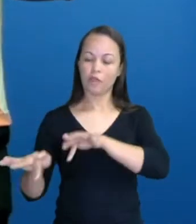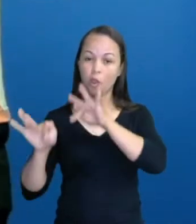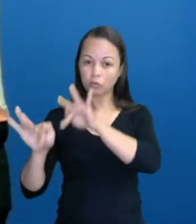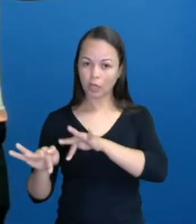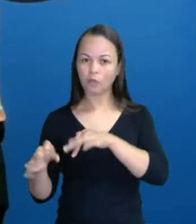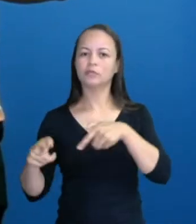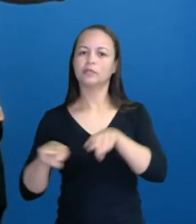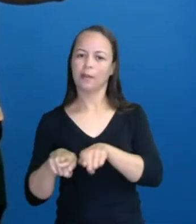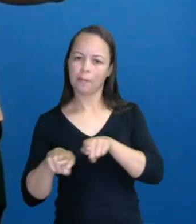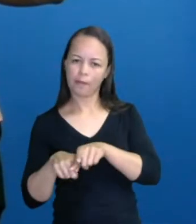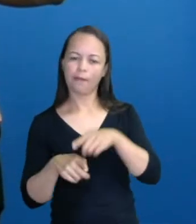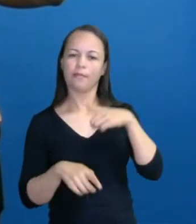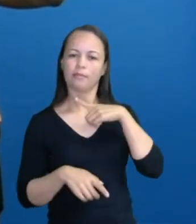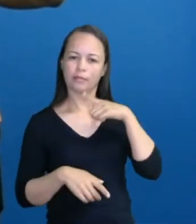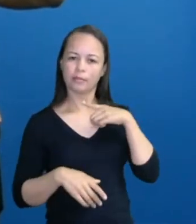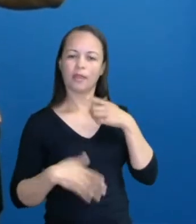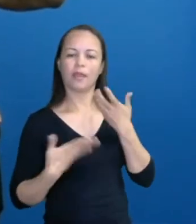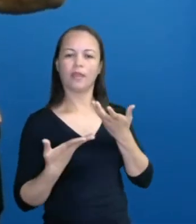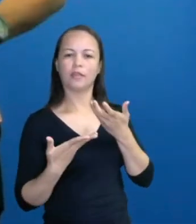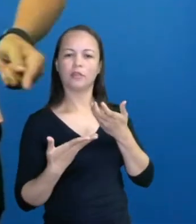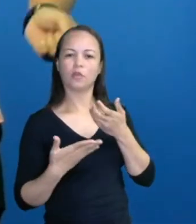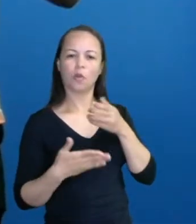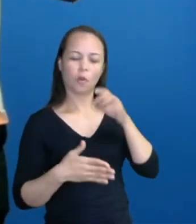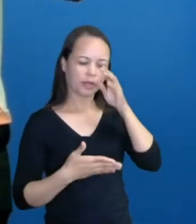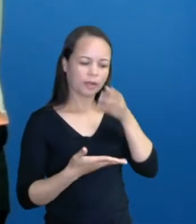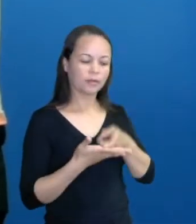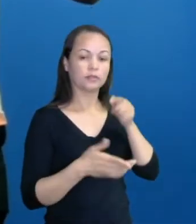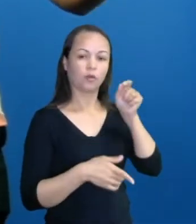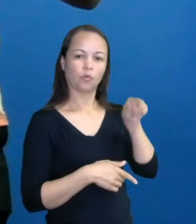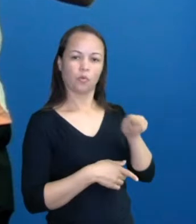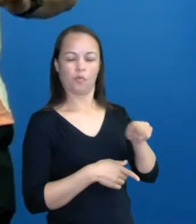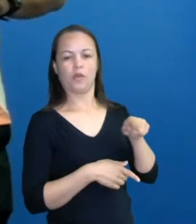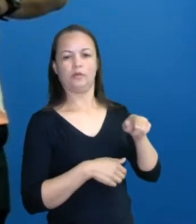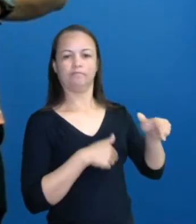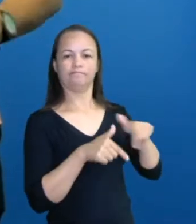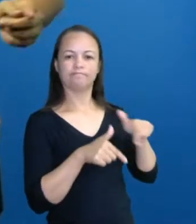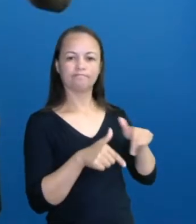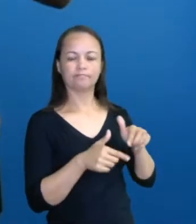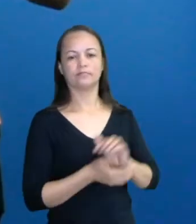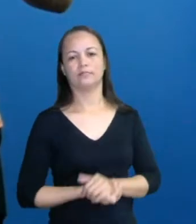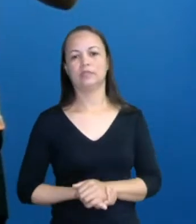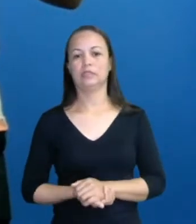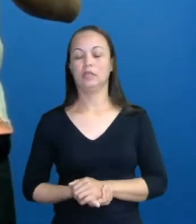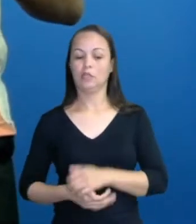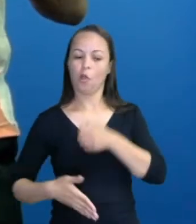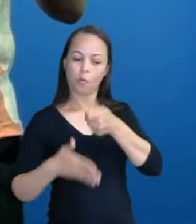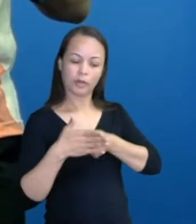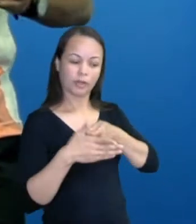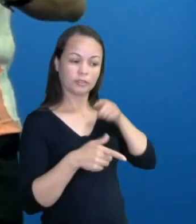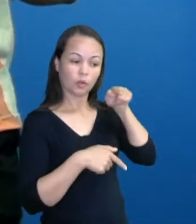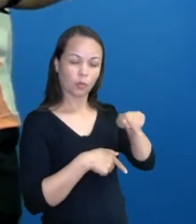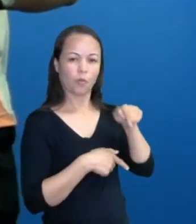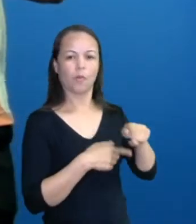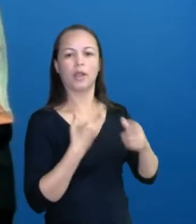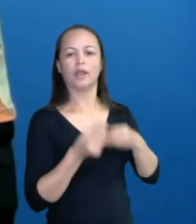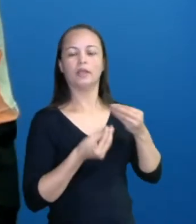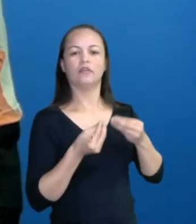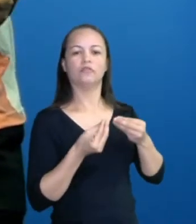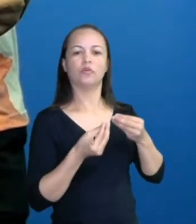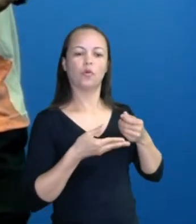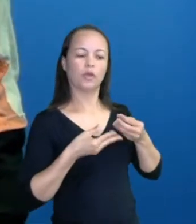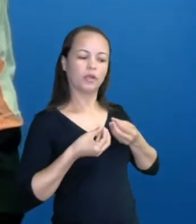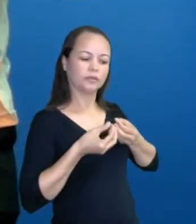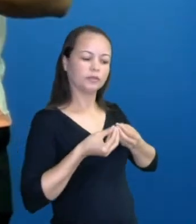obrigações com esses servos. Quais as obrigações do senhor feudal? A obrigação principal do senhor feudal já foi feita, que foi